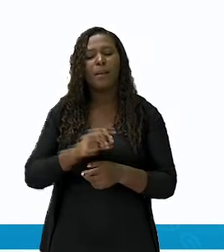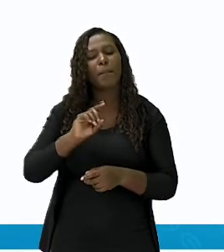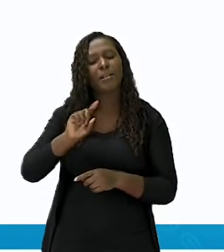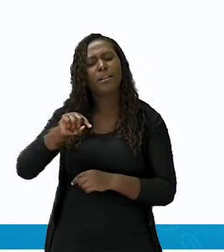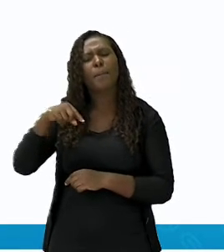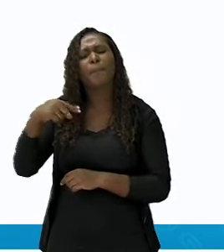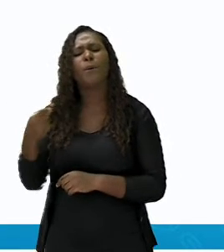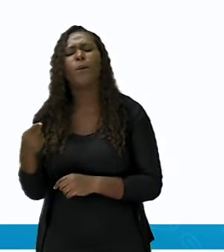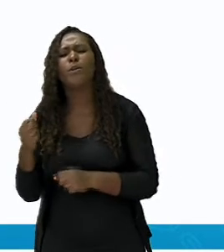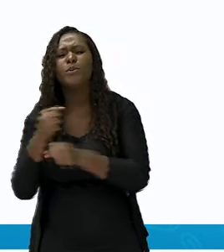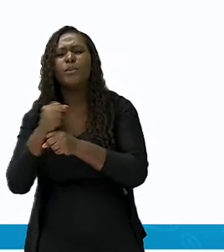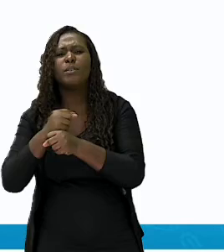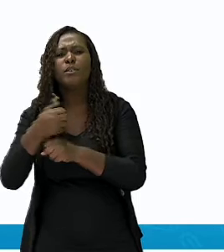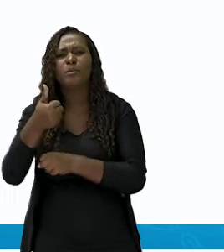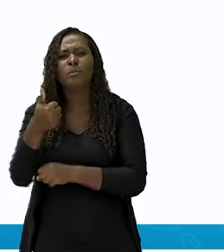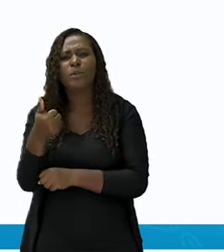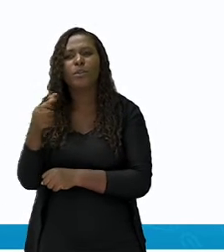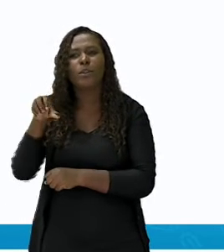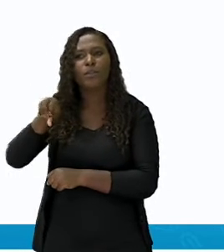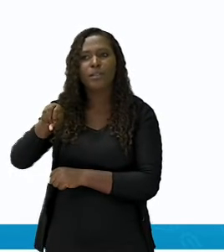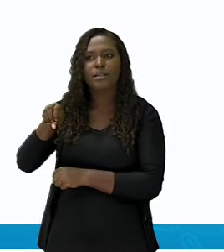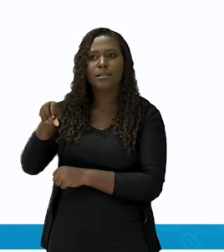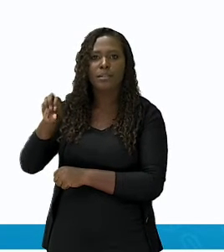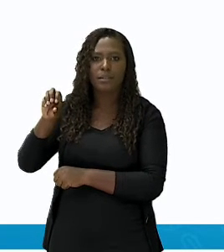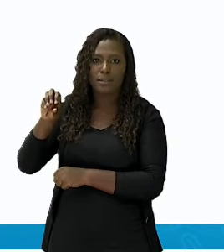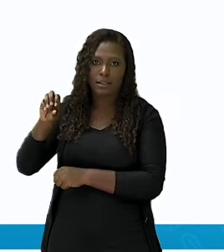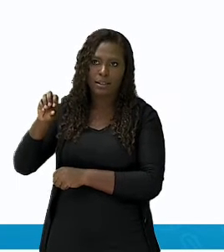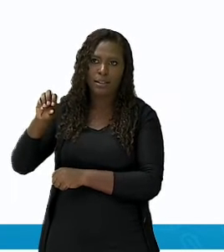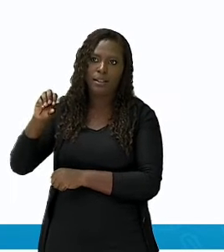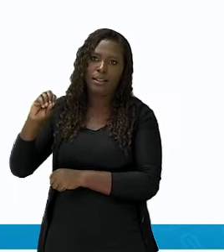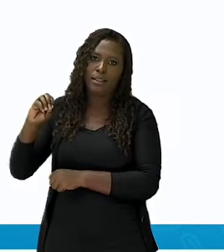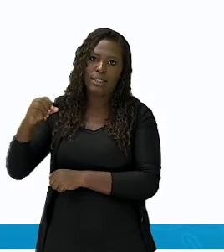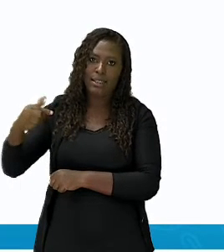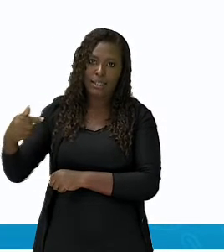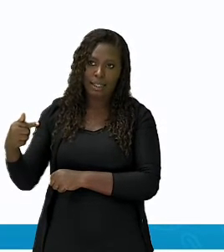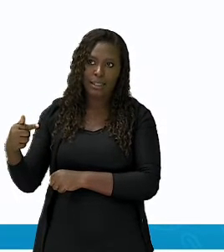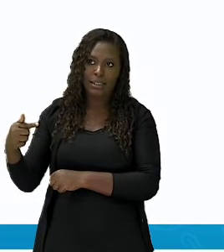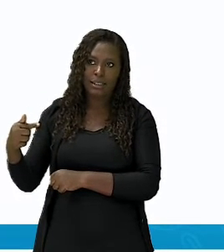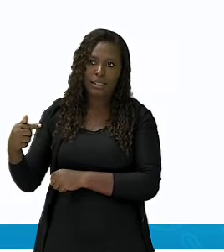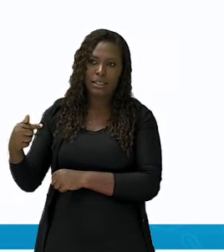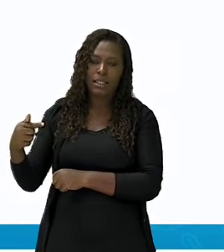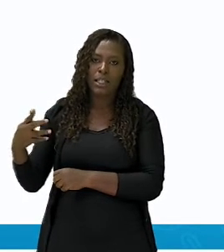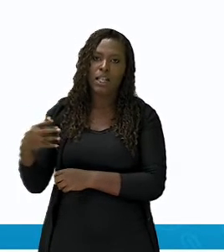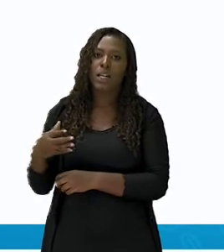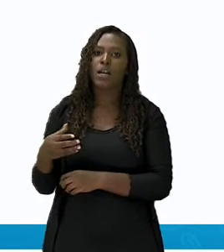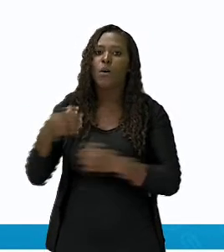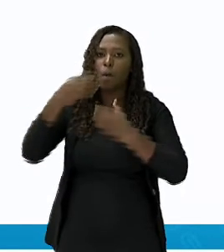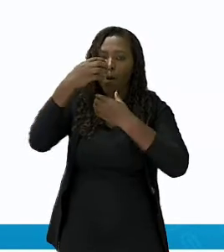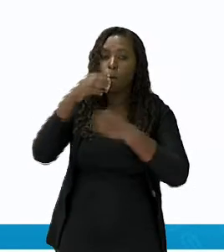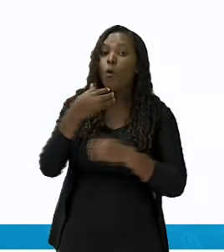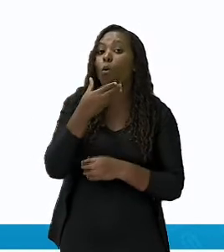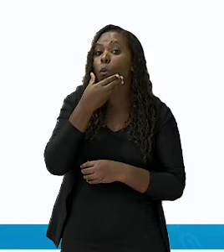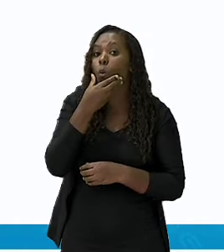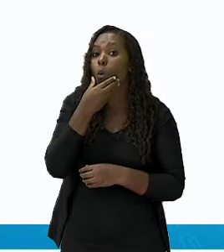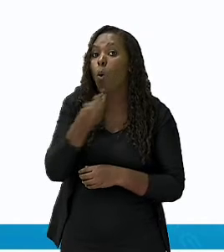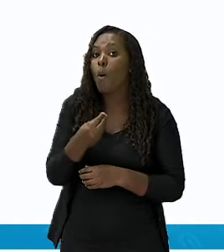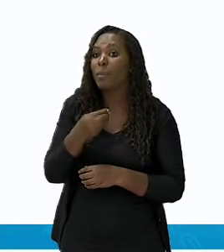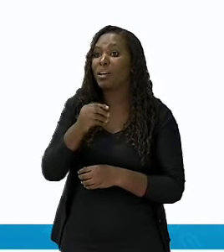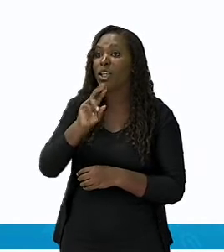pinta o quadro Le Demoiselles d'Avignon, que é aquele quadro que eu mostrei, com um claro conteúdo